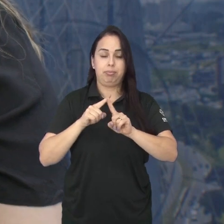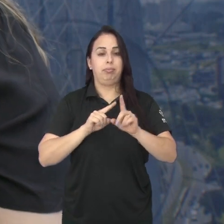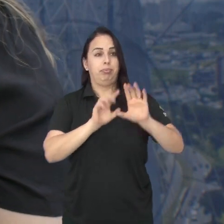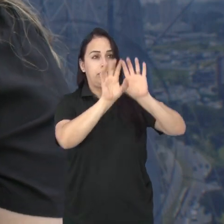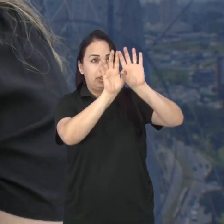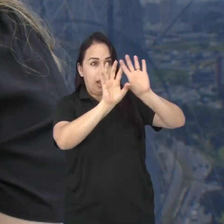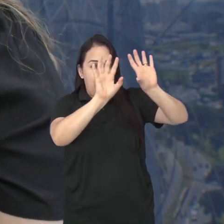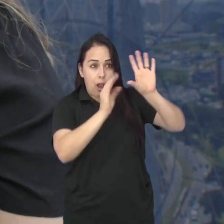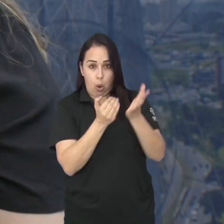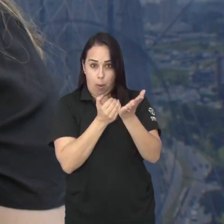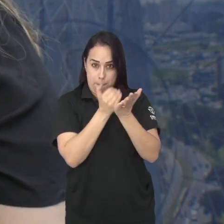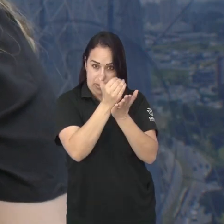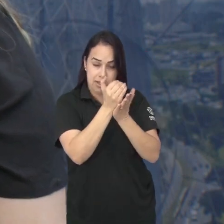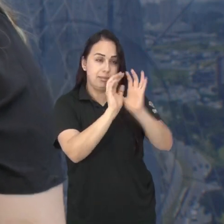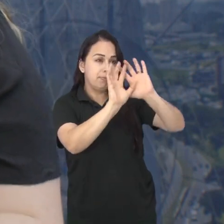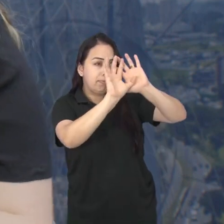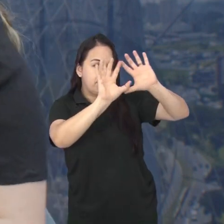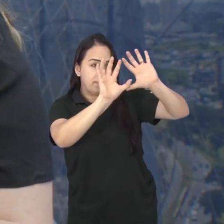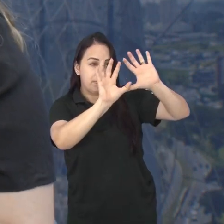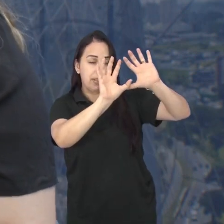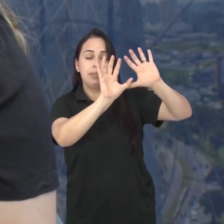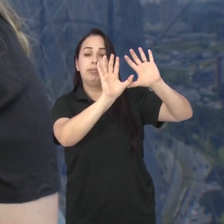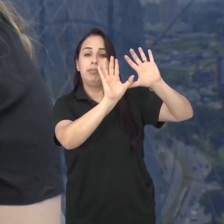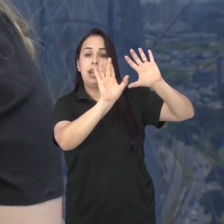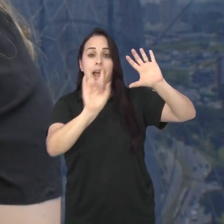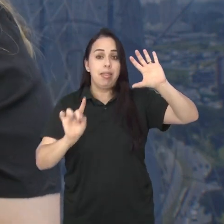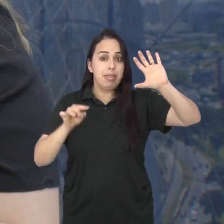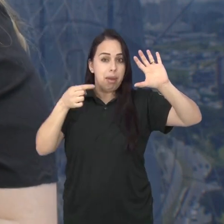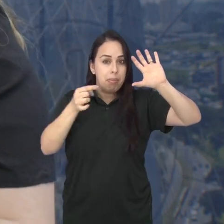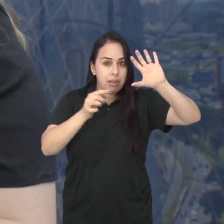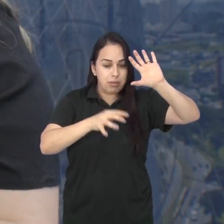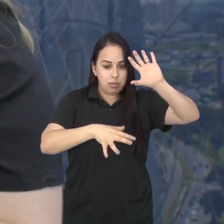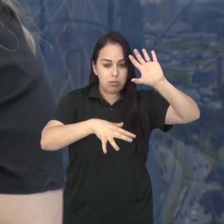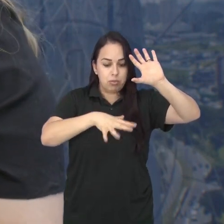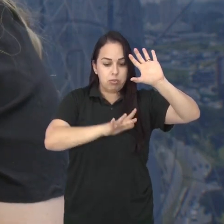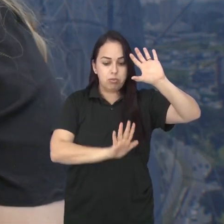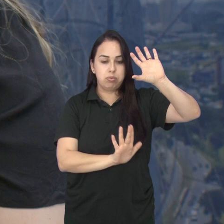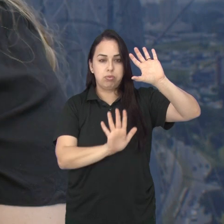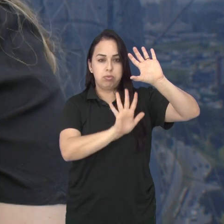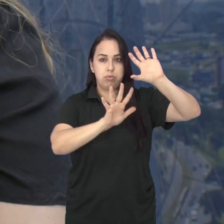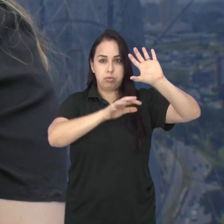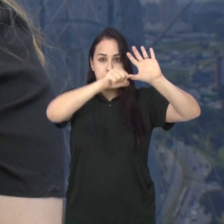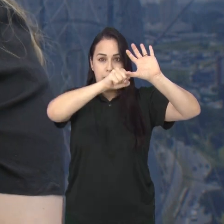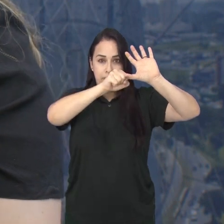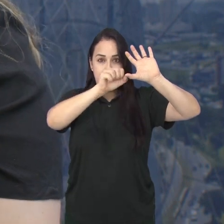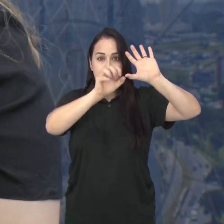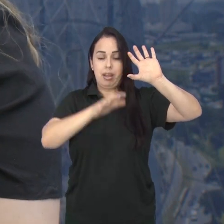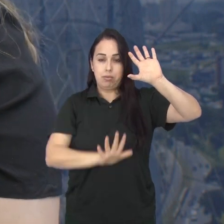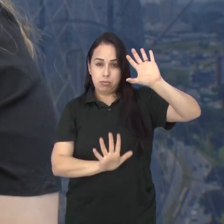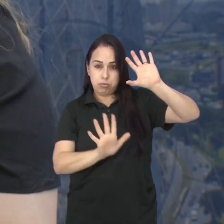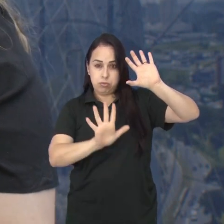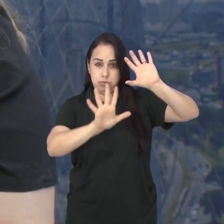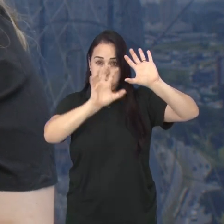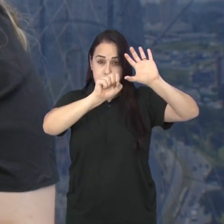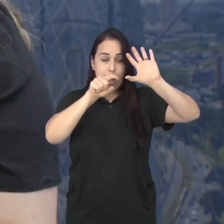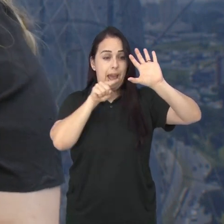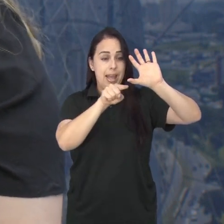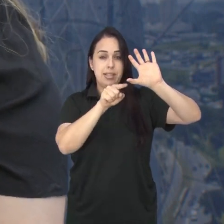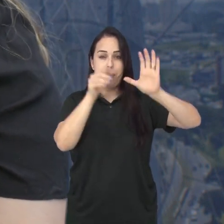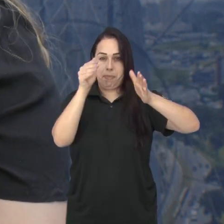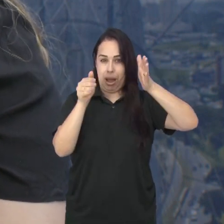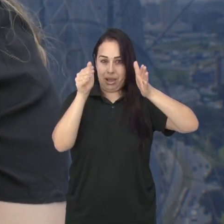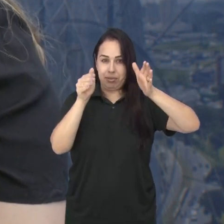de nascimento, que é essa primeira que a gente falou, a de maturidade e de dissipação. A fase